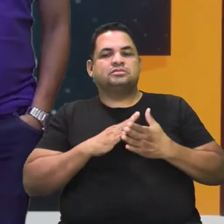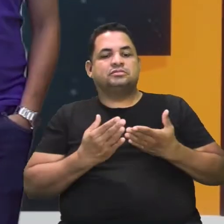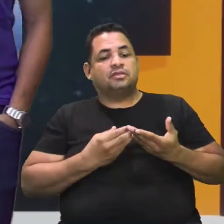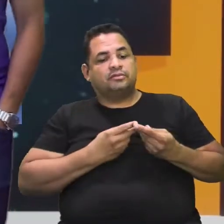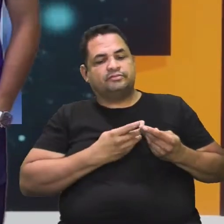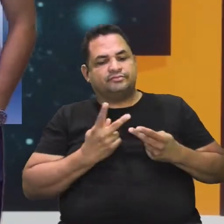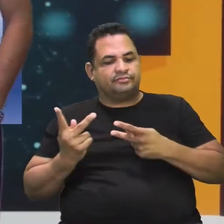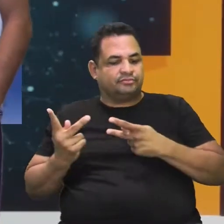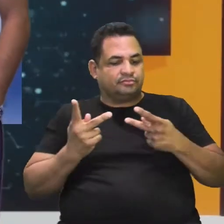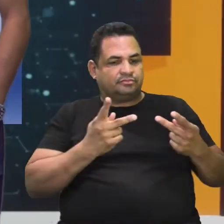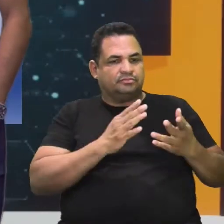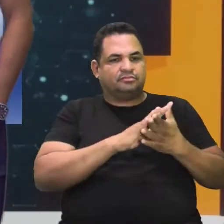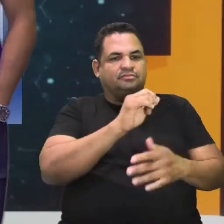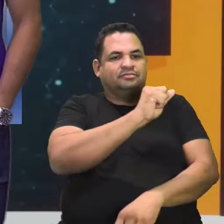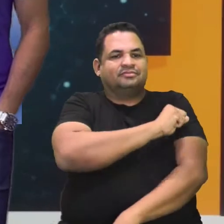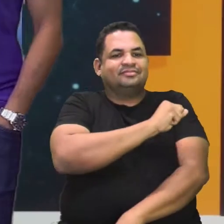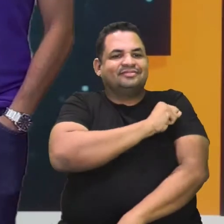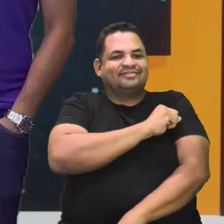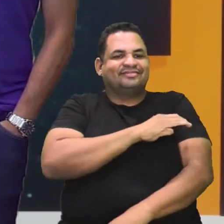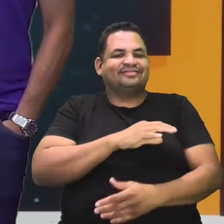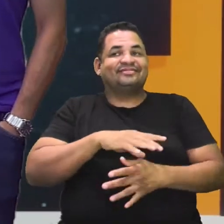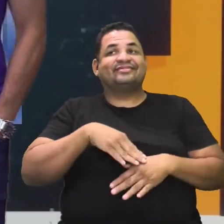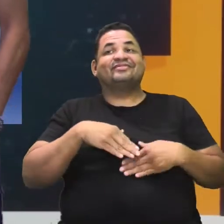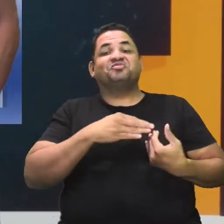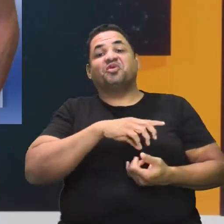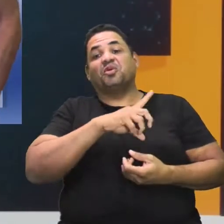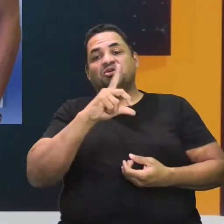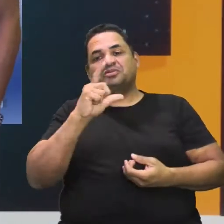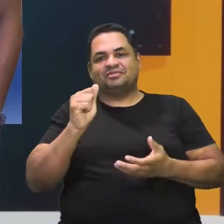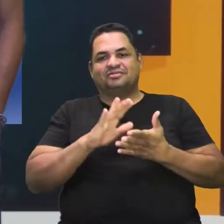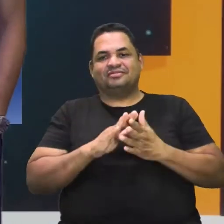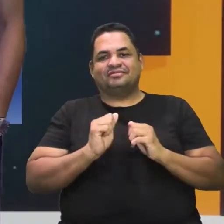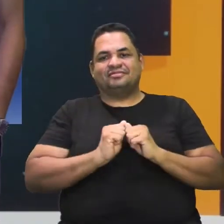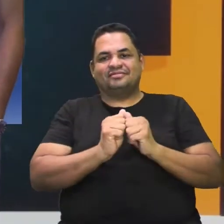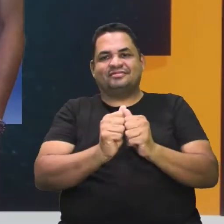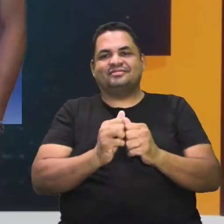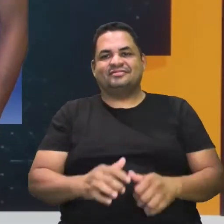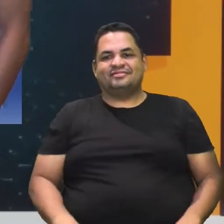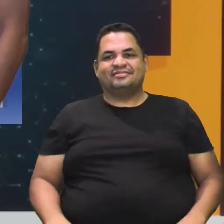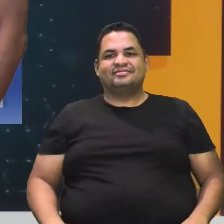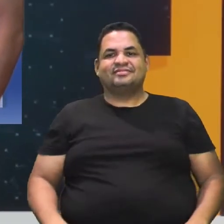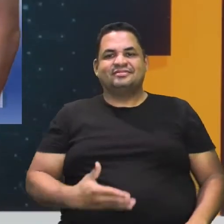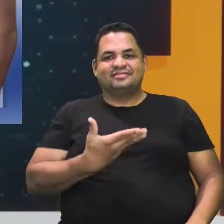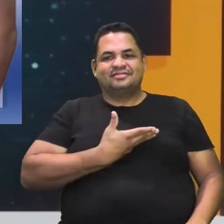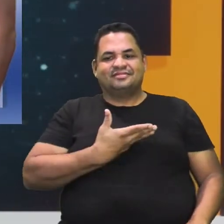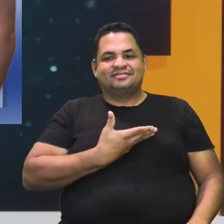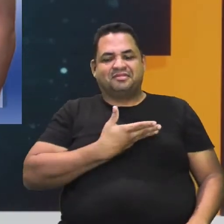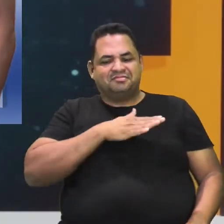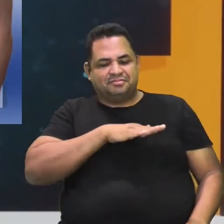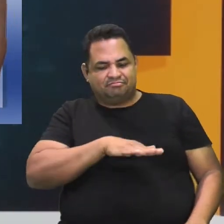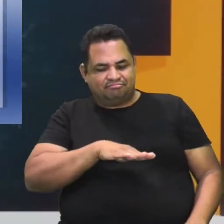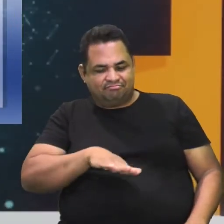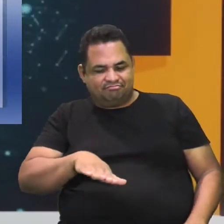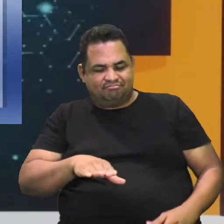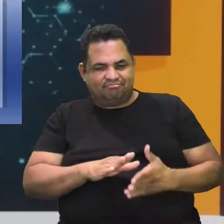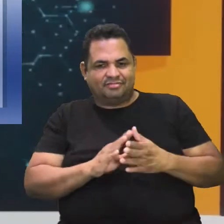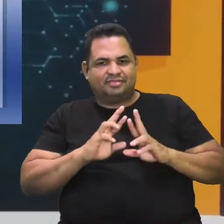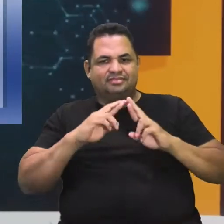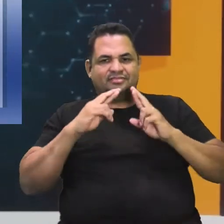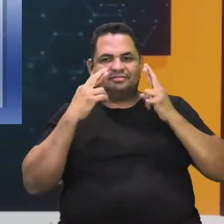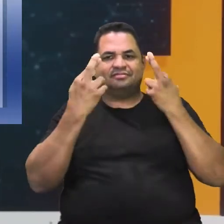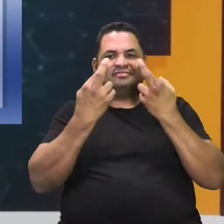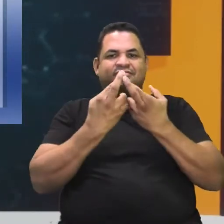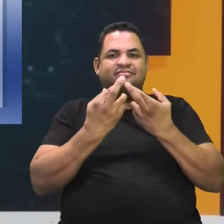escola, visito os alunos, dou uma Que dia é que eu vou junto? A gente pode ir. São amigos de infância, sabe? Que a gente se